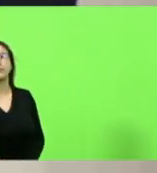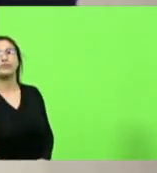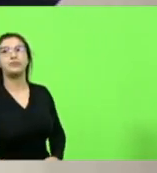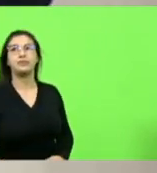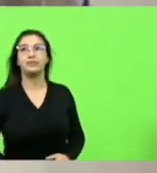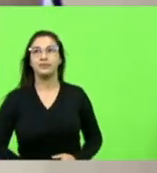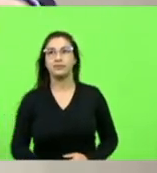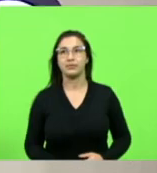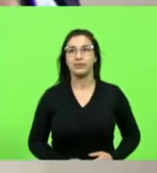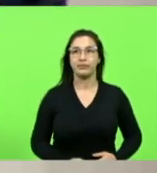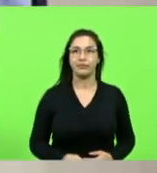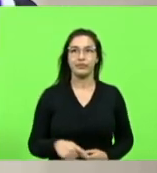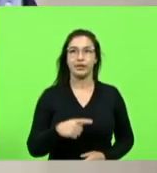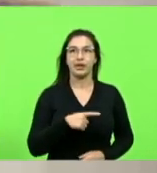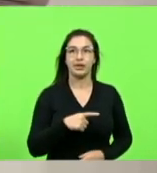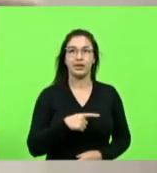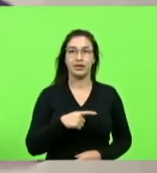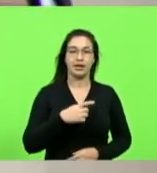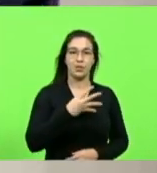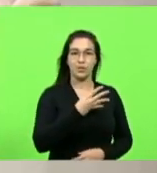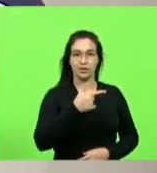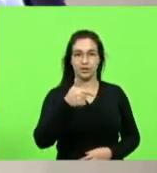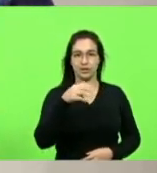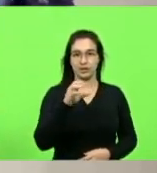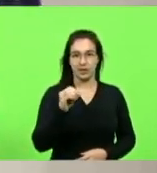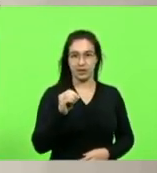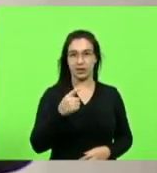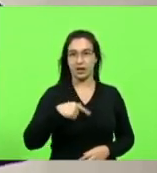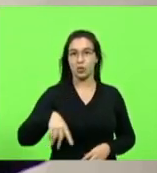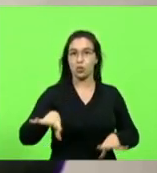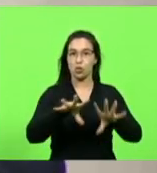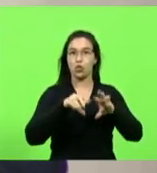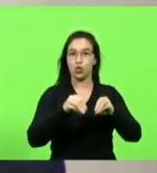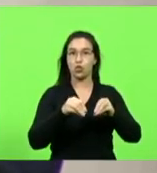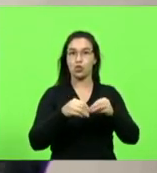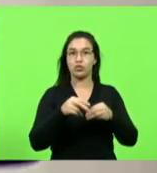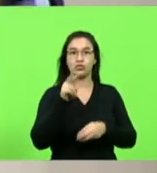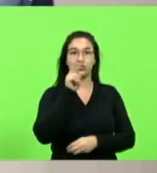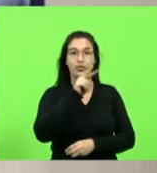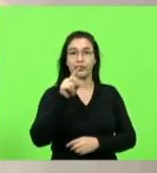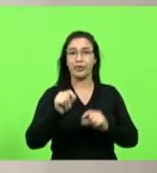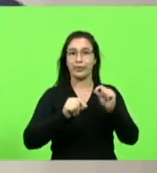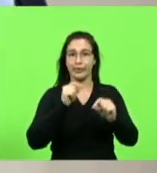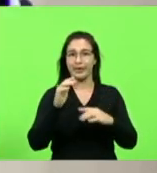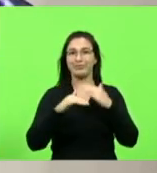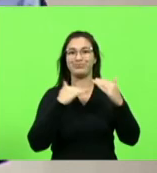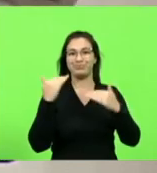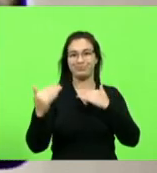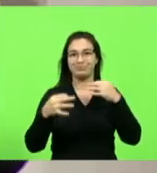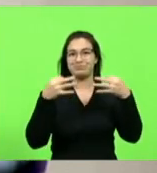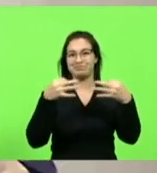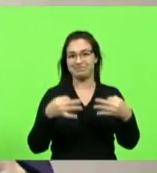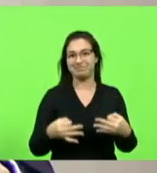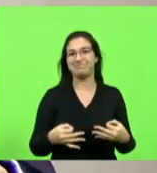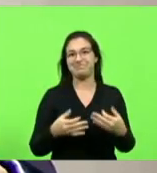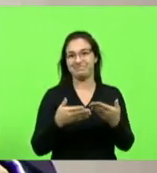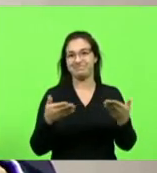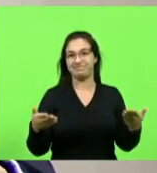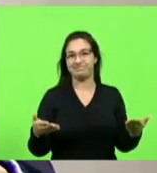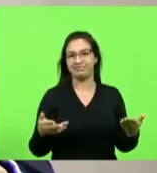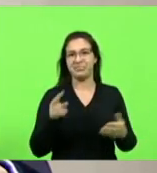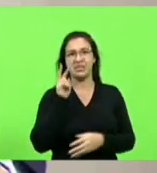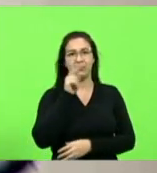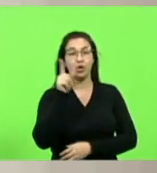eu e todos os moradores do Vale do Itajaí passamos e vemos morte todo dia. E quem passa e vê morte e acidente todo dia,